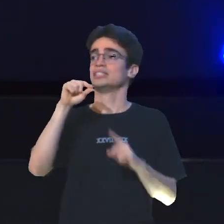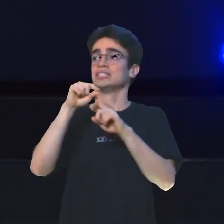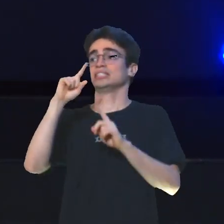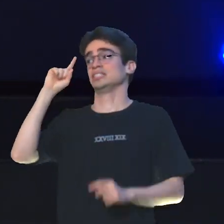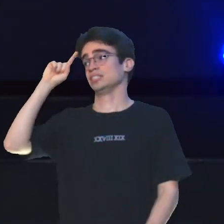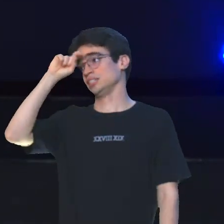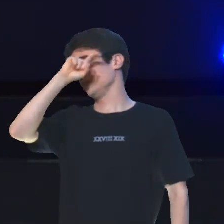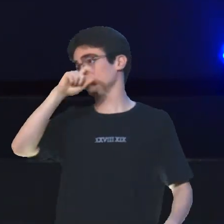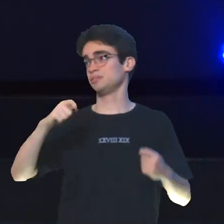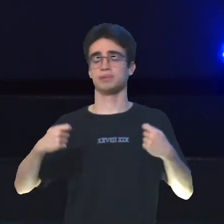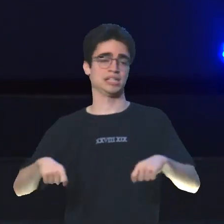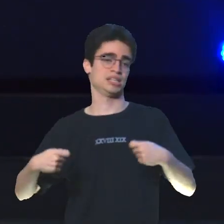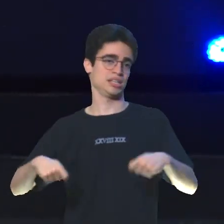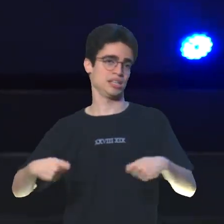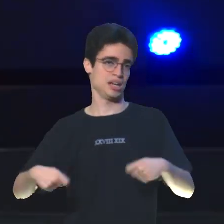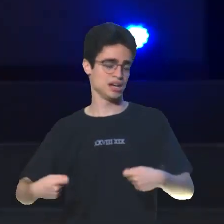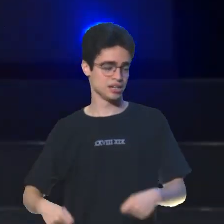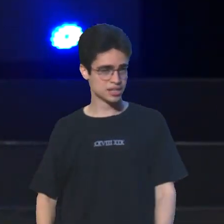difícil a fazer.